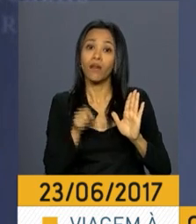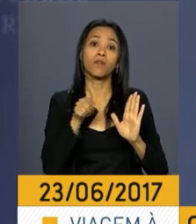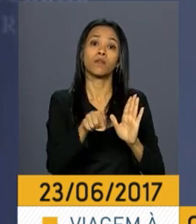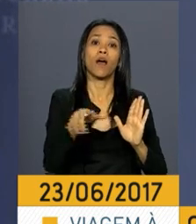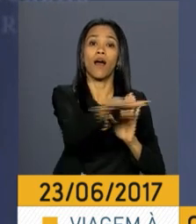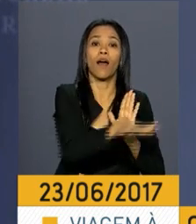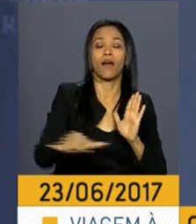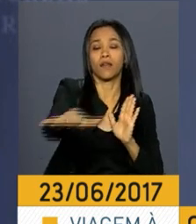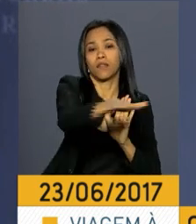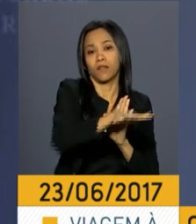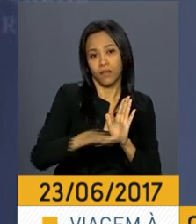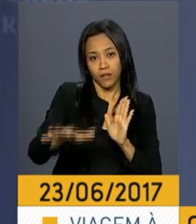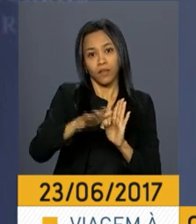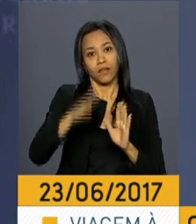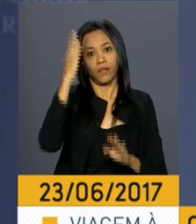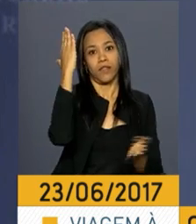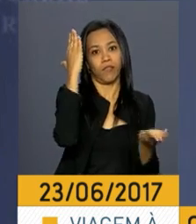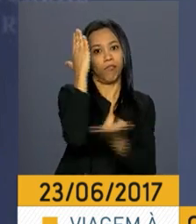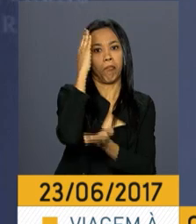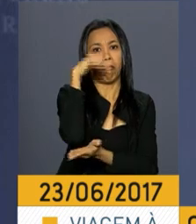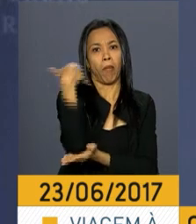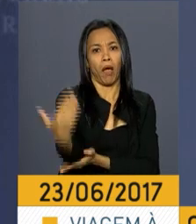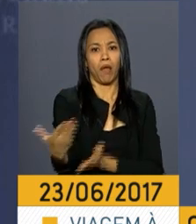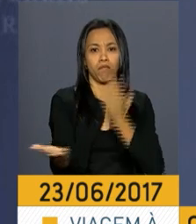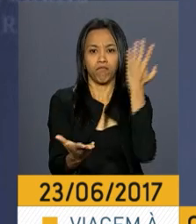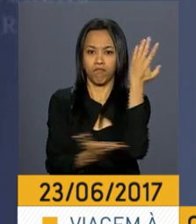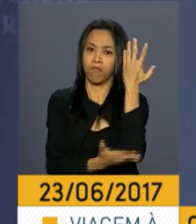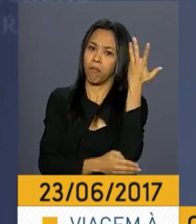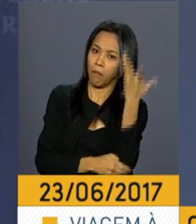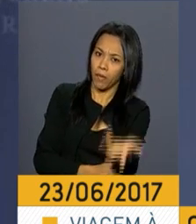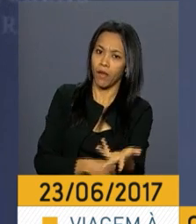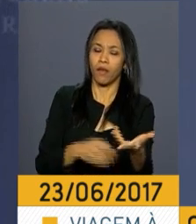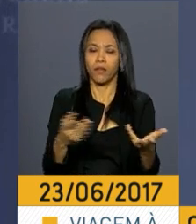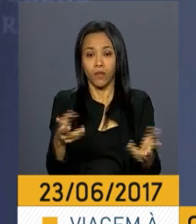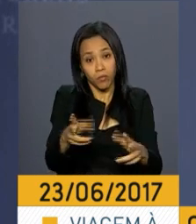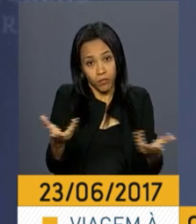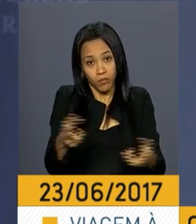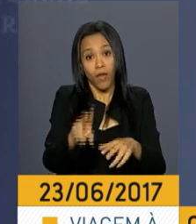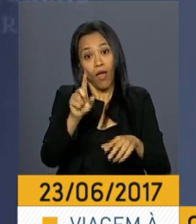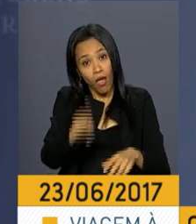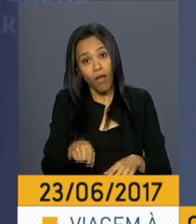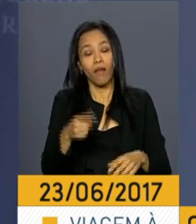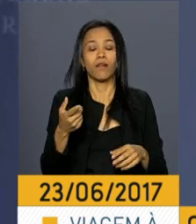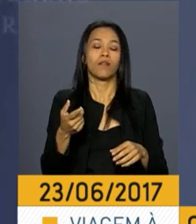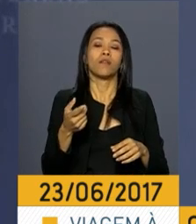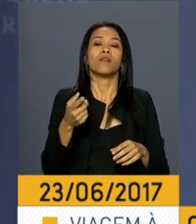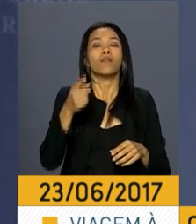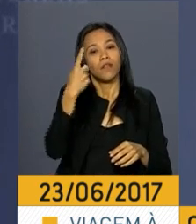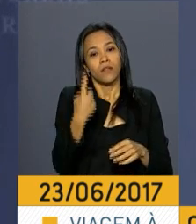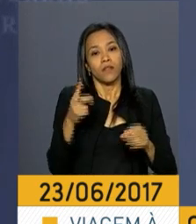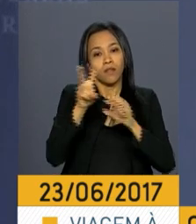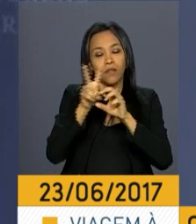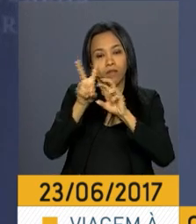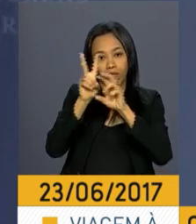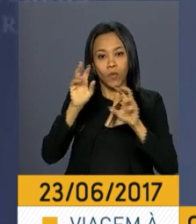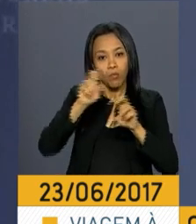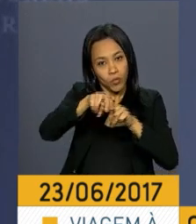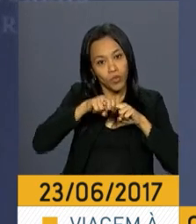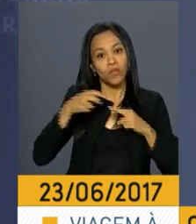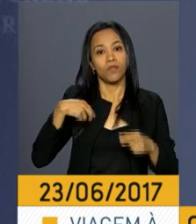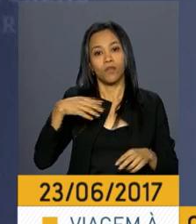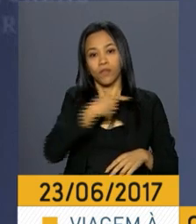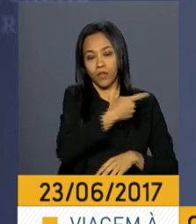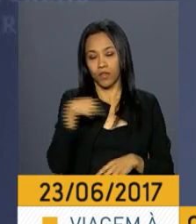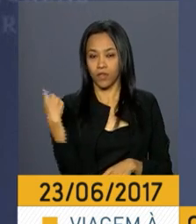assim, para o desmatamento. Esta, portanto, é uma das vertentes desta nossa visita,